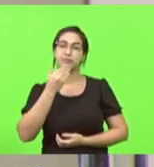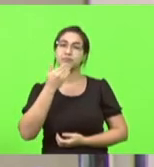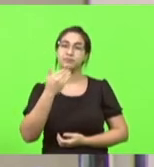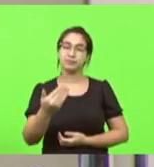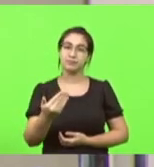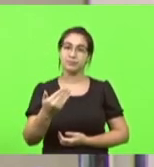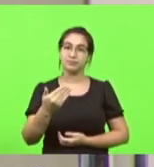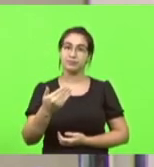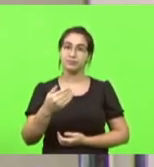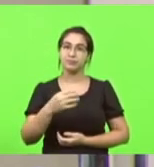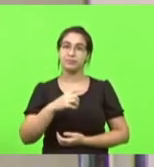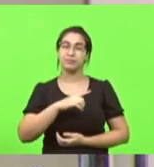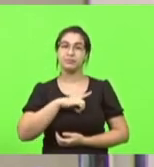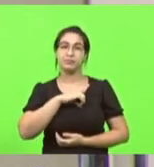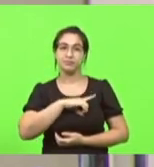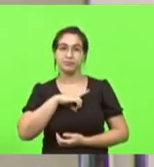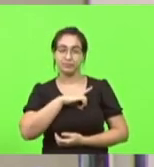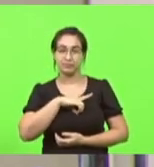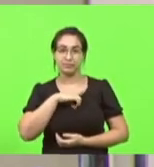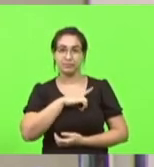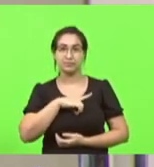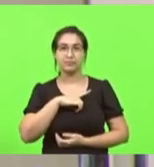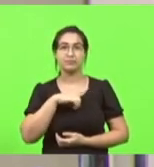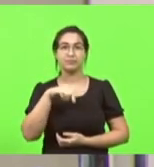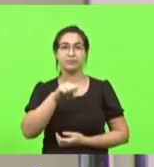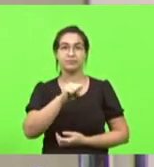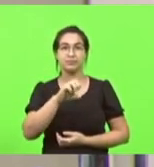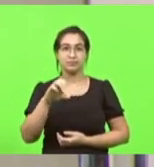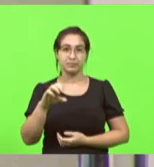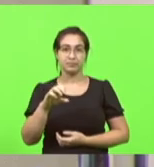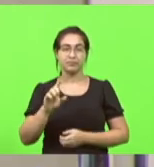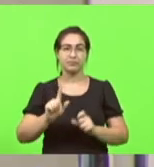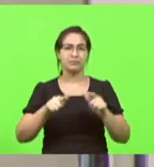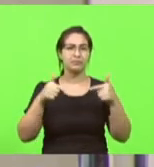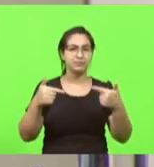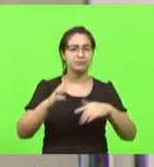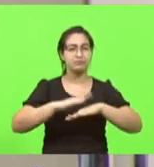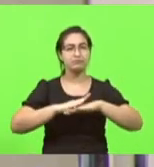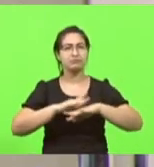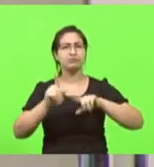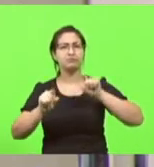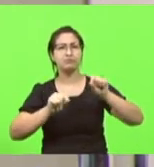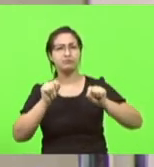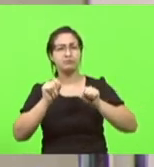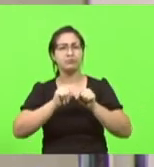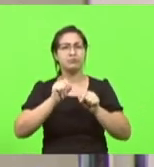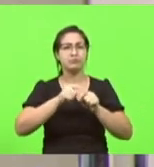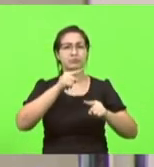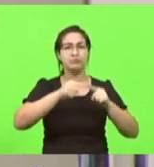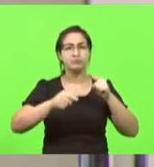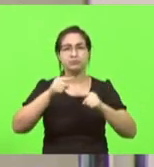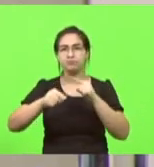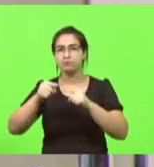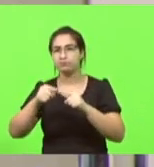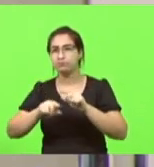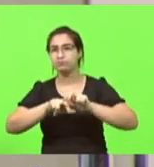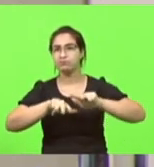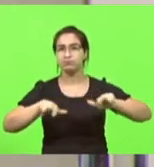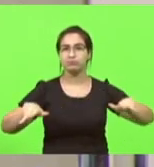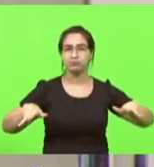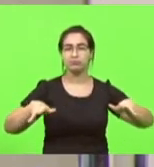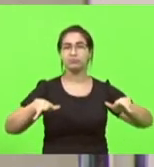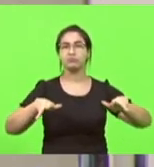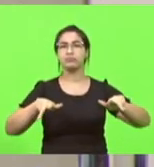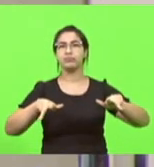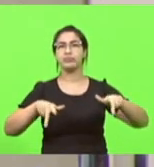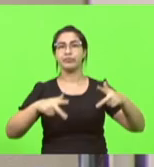ao delegado-geral da Polícia Civil do Estado de Santa Catarina informações acerca das ações que estão sendo adotadas para coibir a prática criminosa de rinha de galo